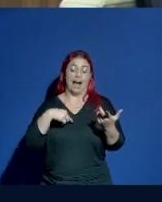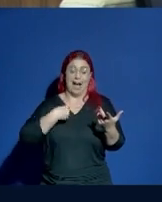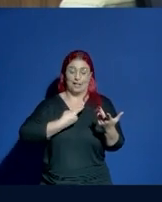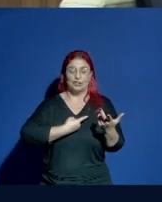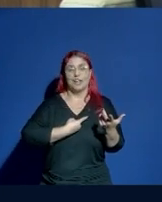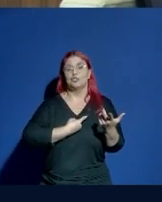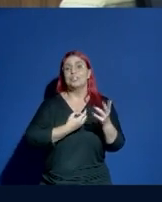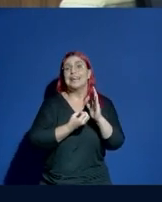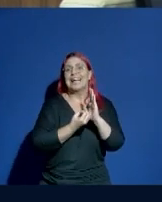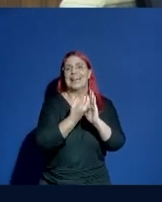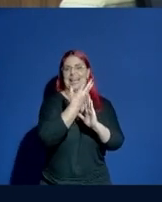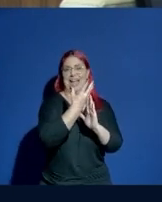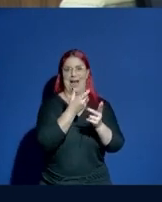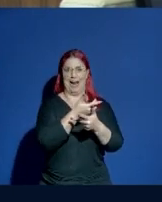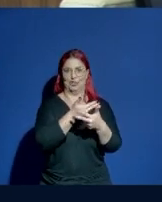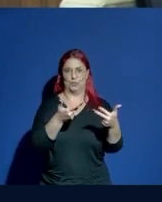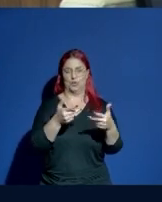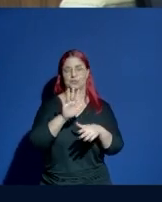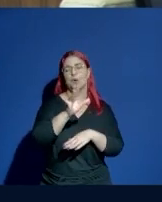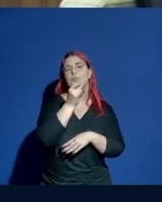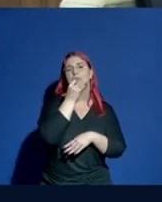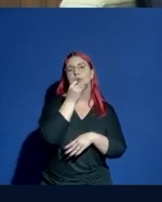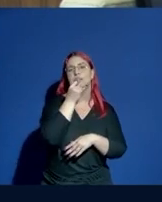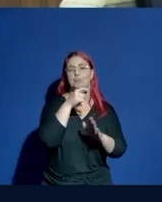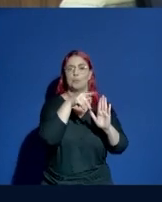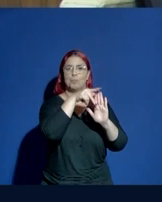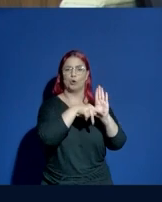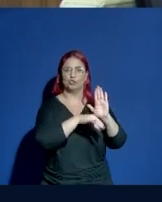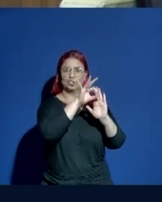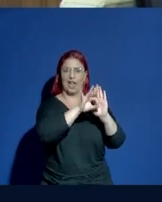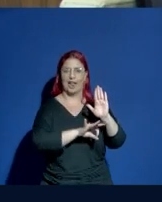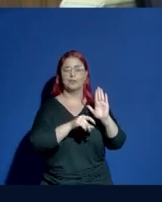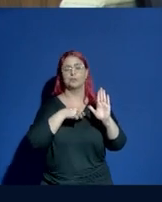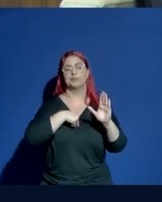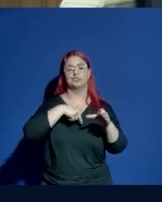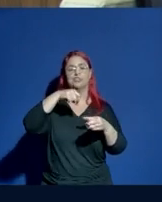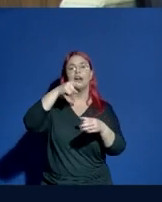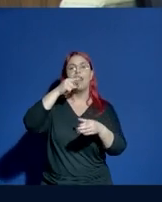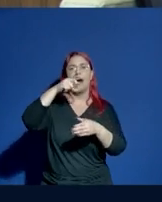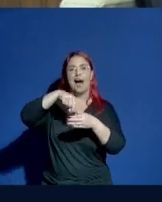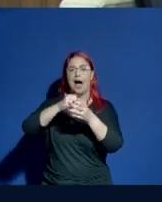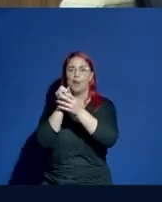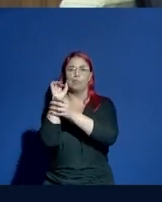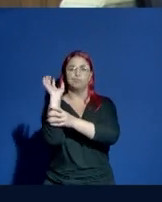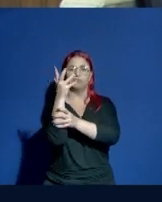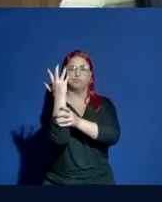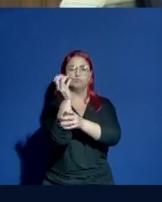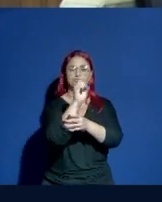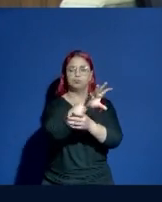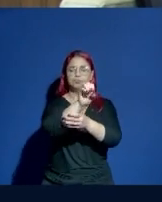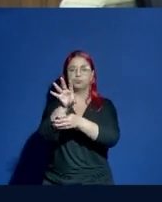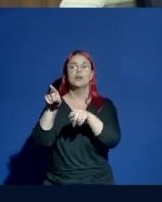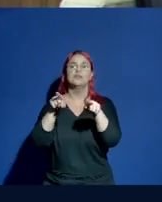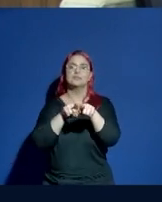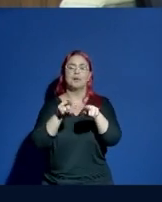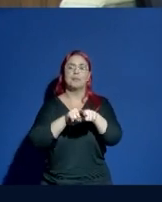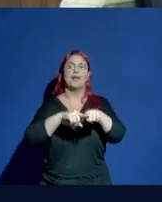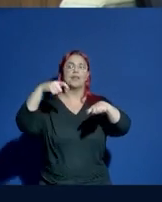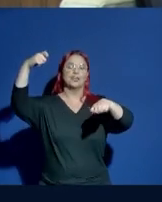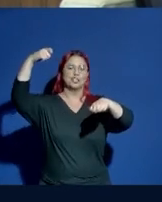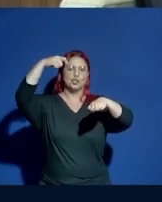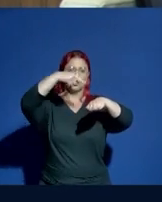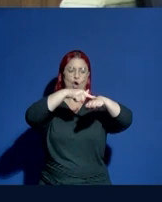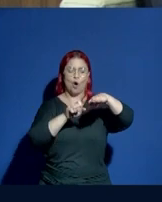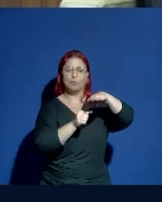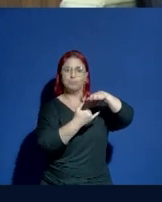nós fazemos projetos então quando nós falamos de irrigação é projeto de irrigação Usina fotovoltaica é projeto